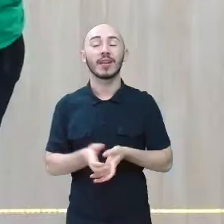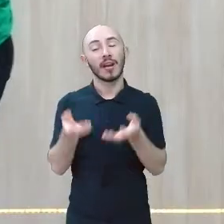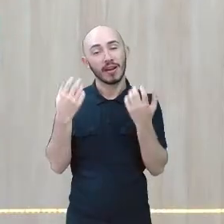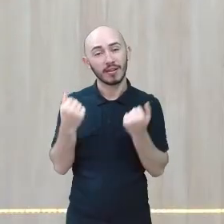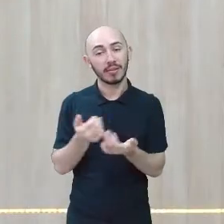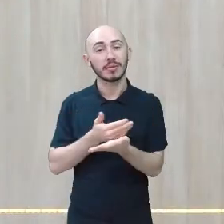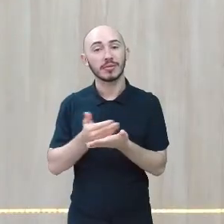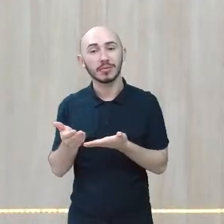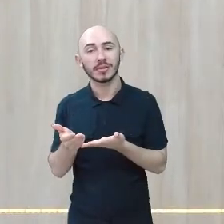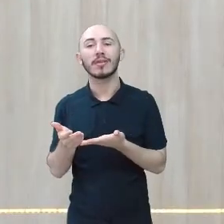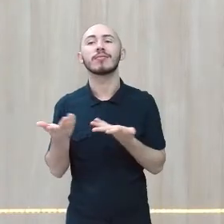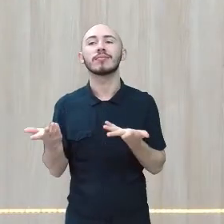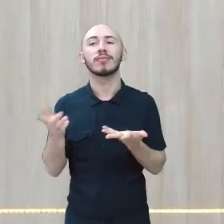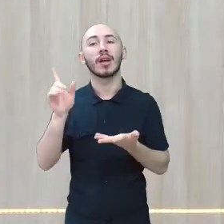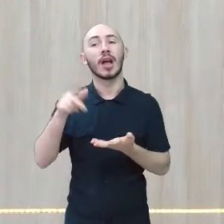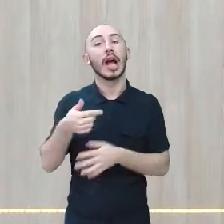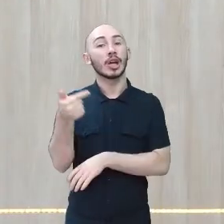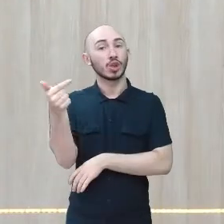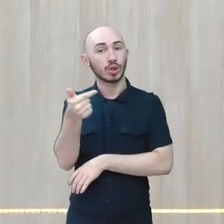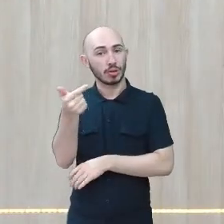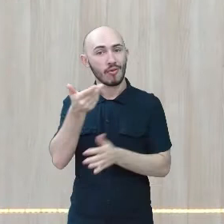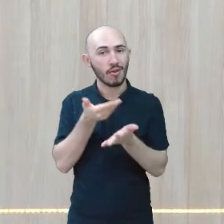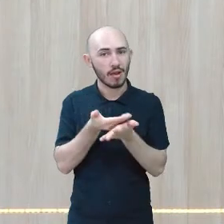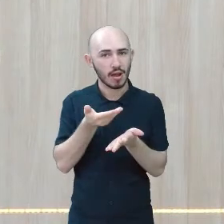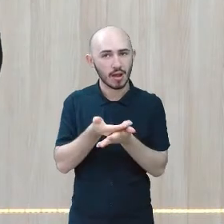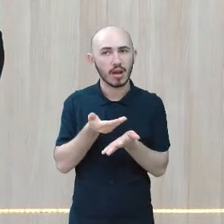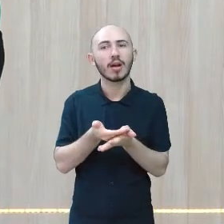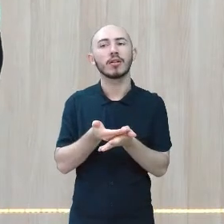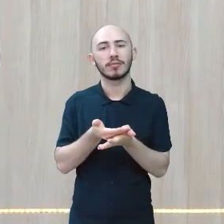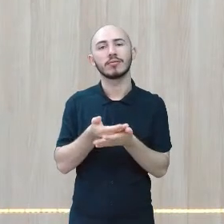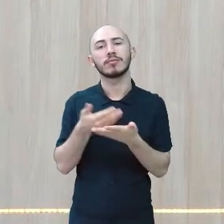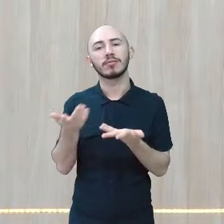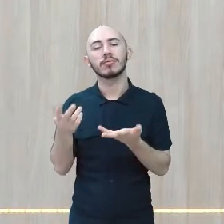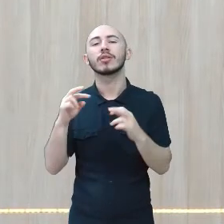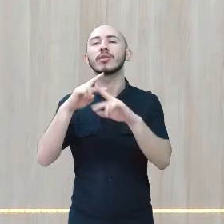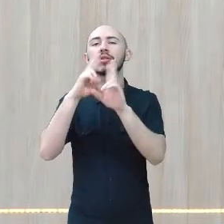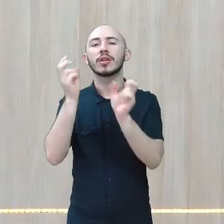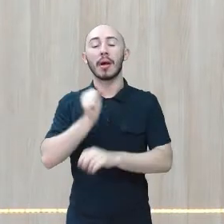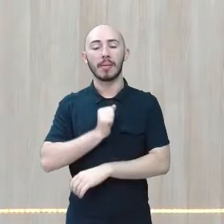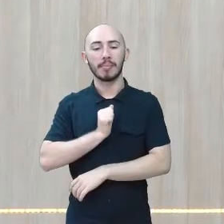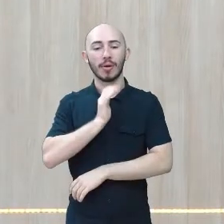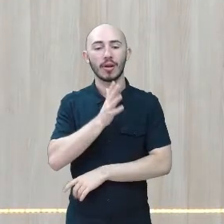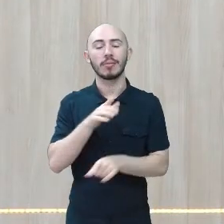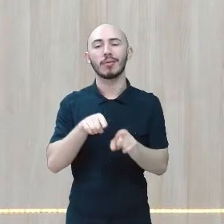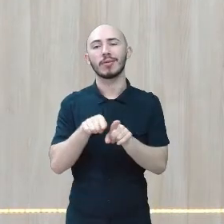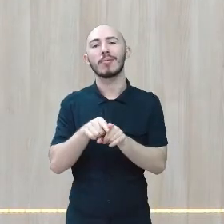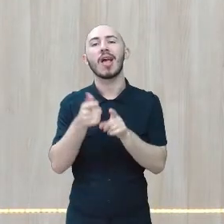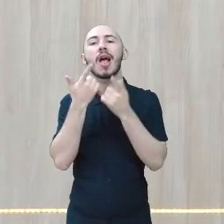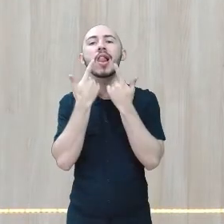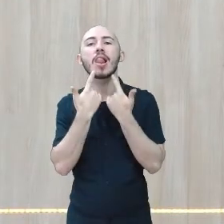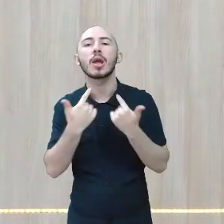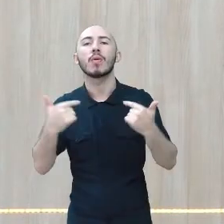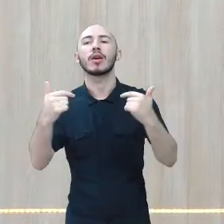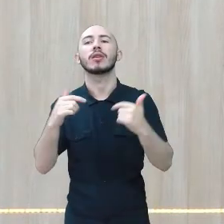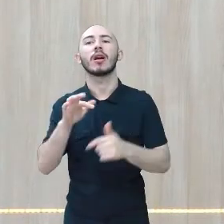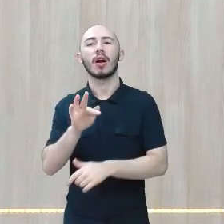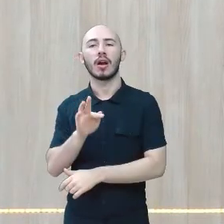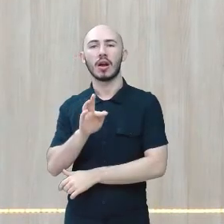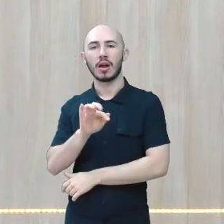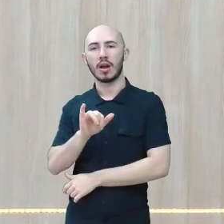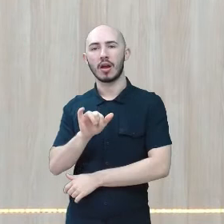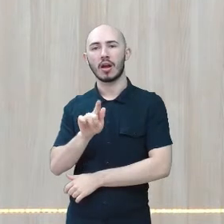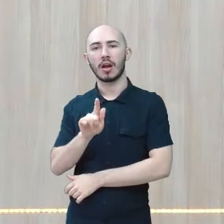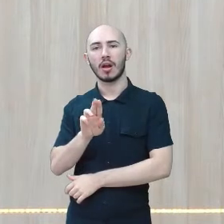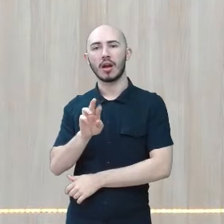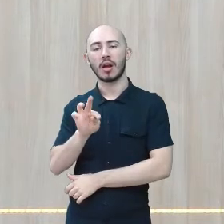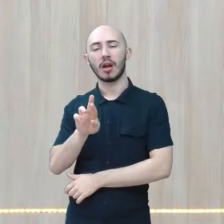nossa aula de hoje é a segunda aula de poemas e linguagem figurada. Então